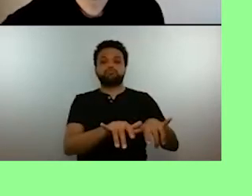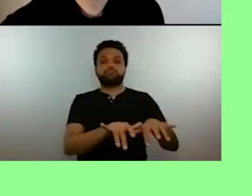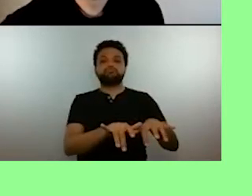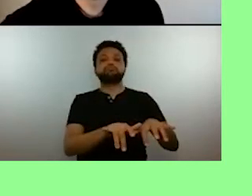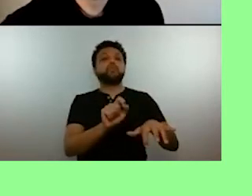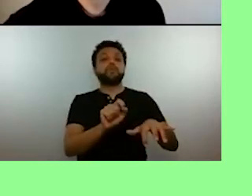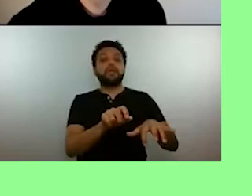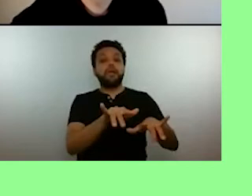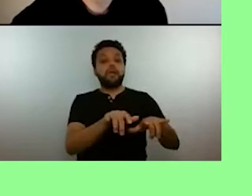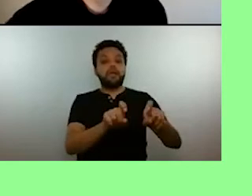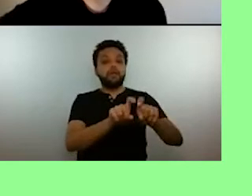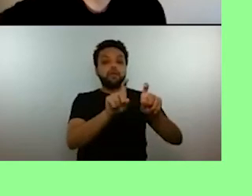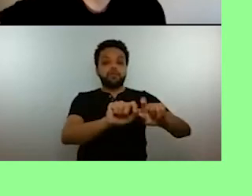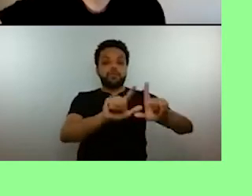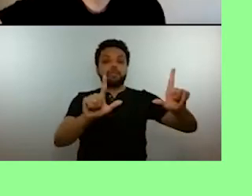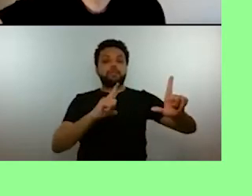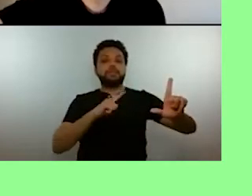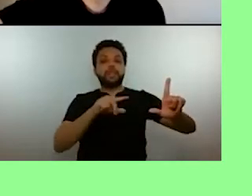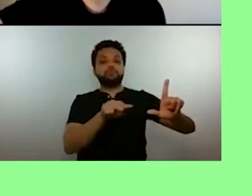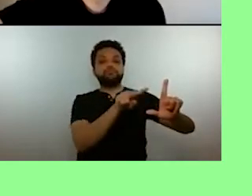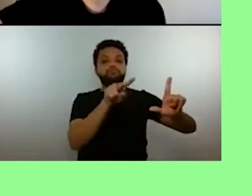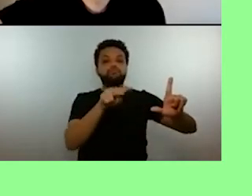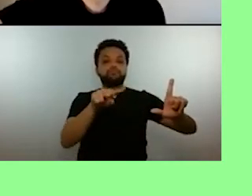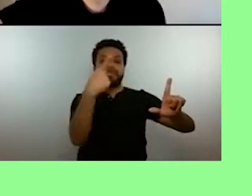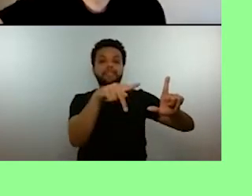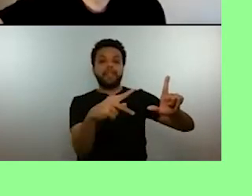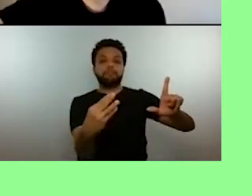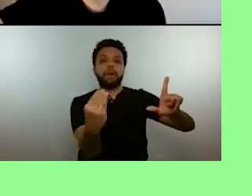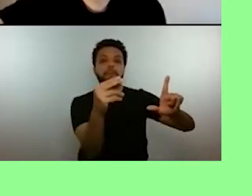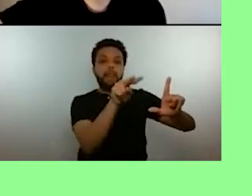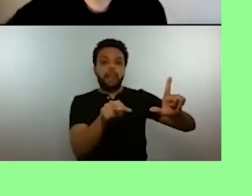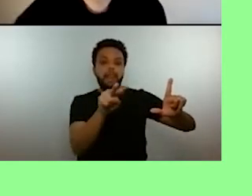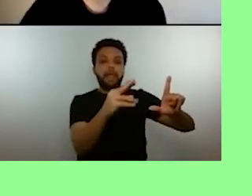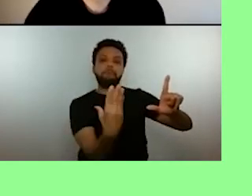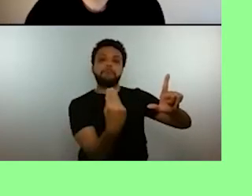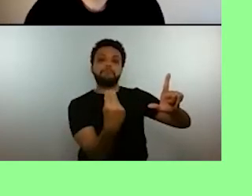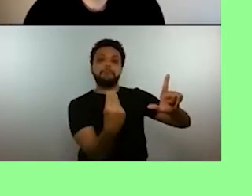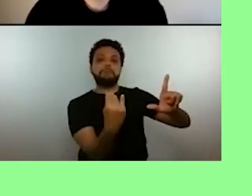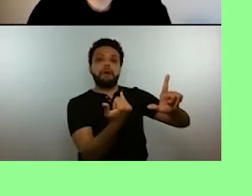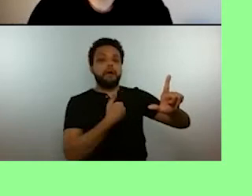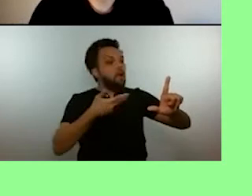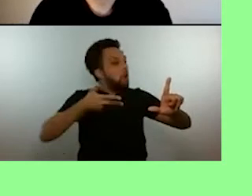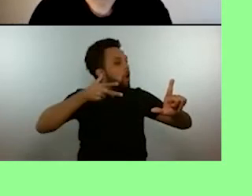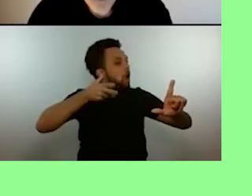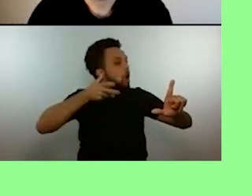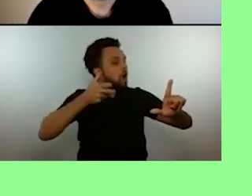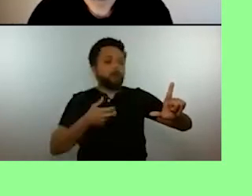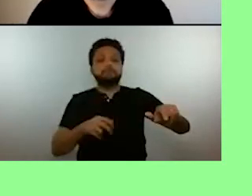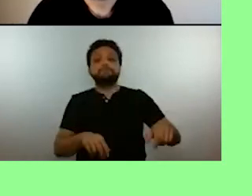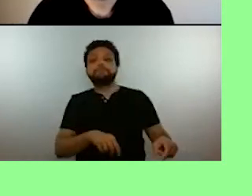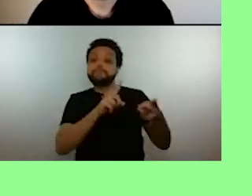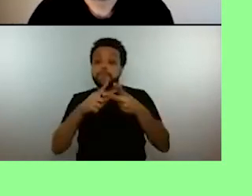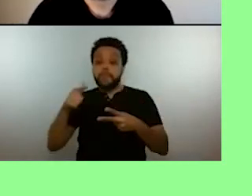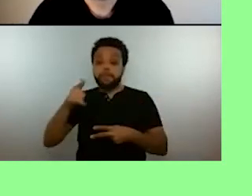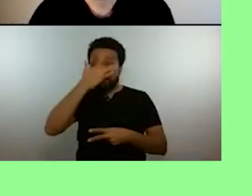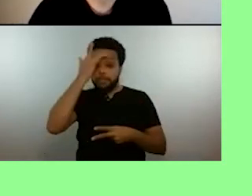telas. Coloquei uma pessoa que é tetraplégica, que usa uma adaptação diferente de mim.